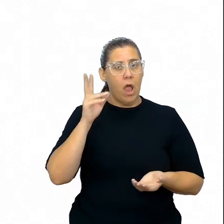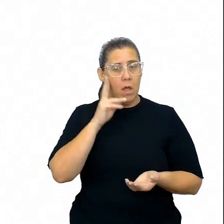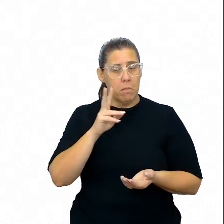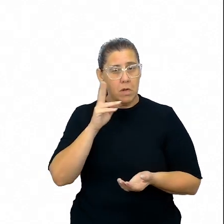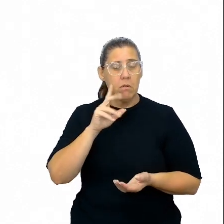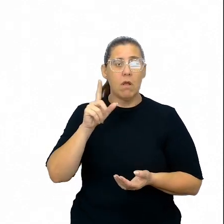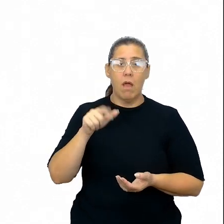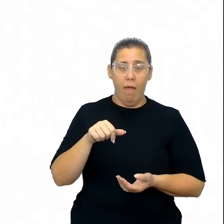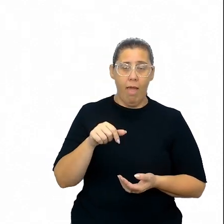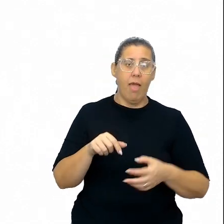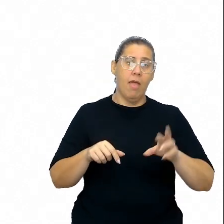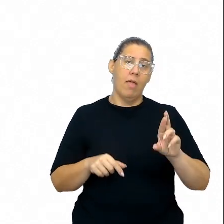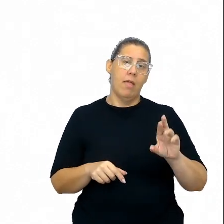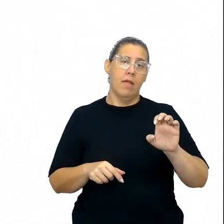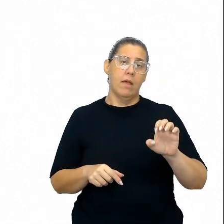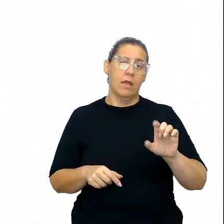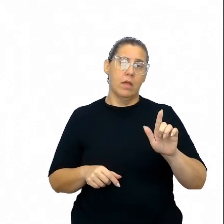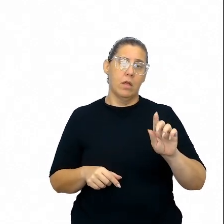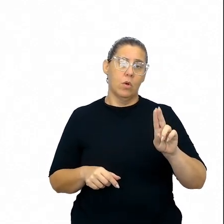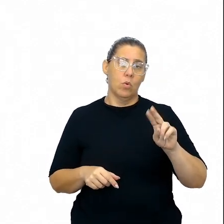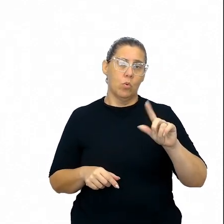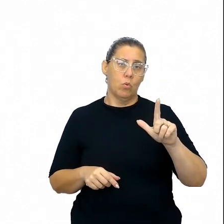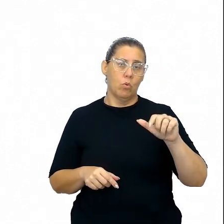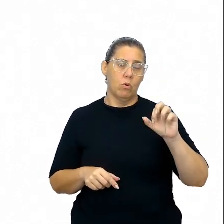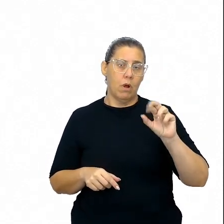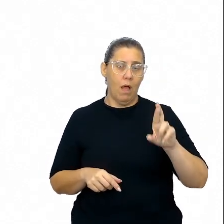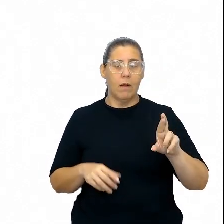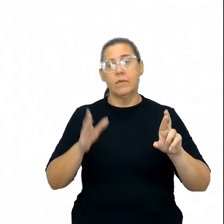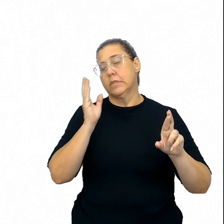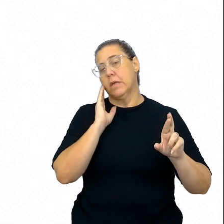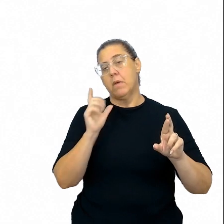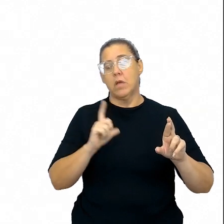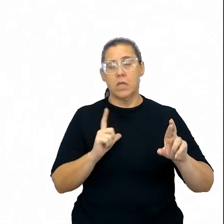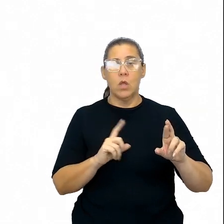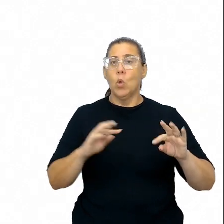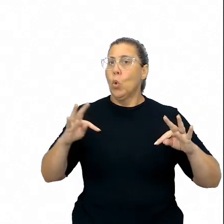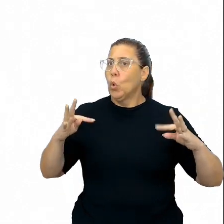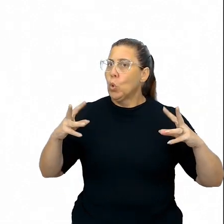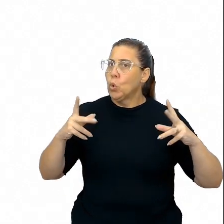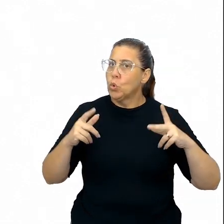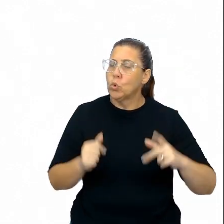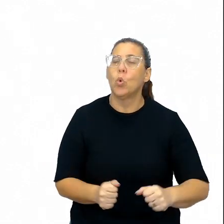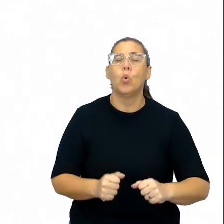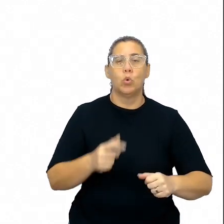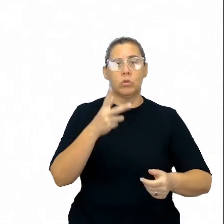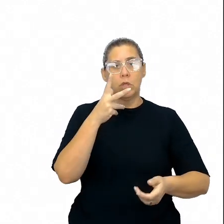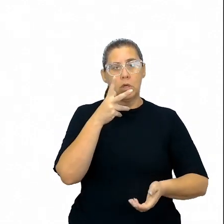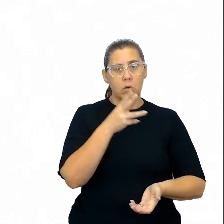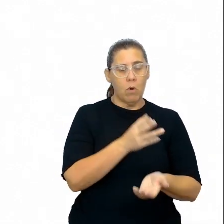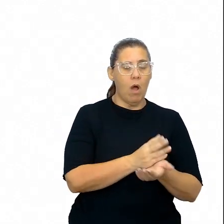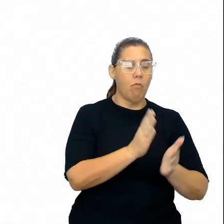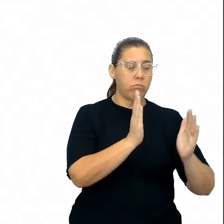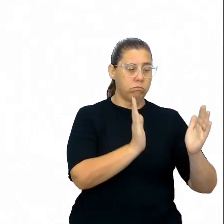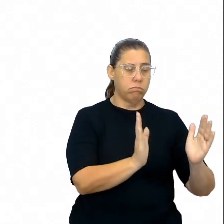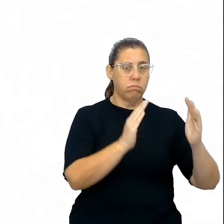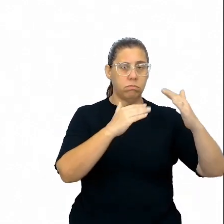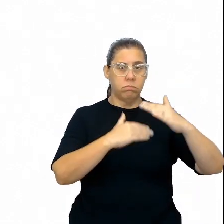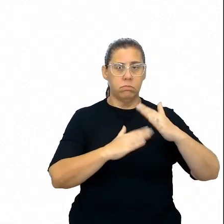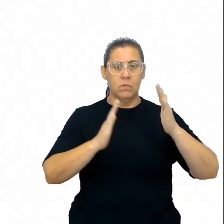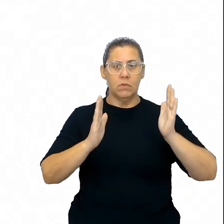octógono é regular, ele vai ter que saber o que é regular, não é? Que tem os lados todos do mesmo tamanho, os ângulos todos da mesma